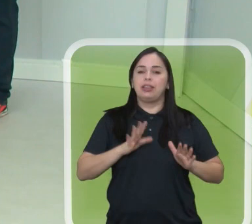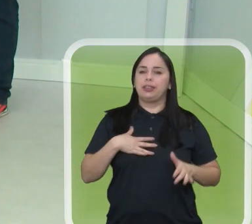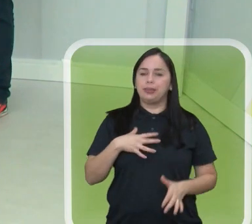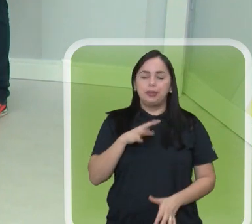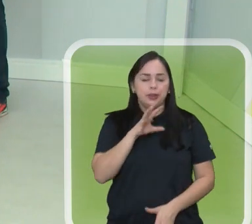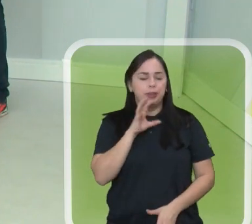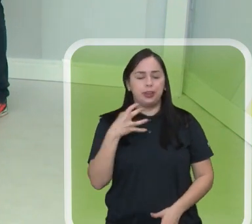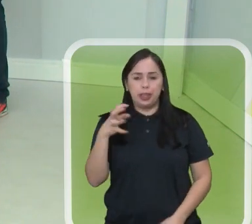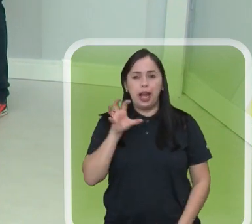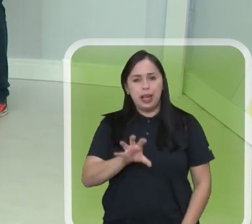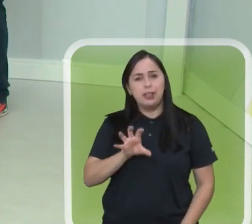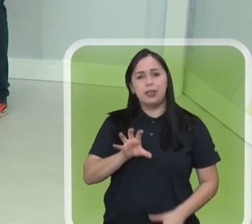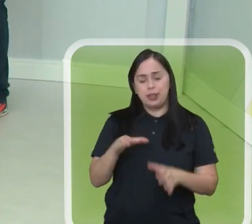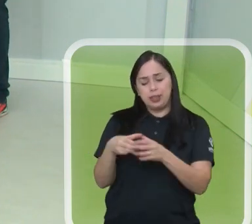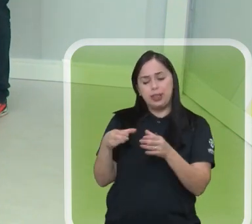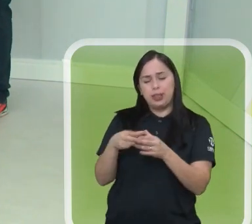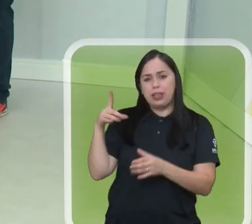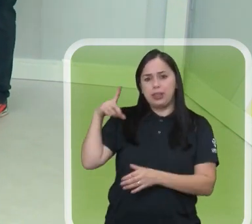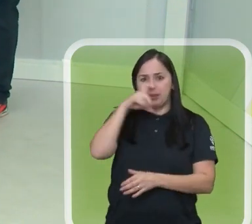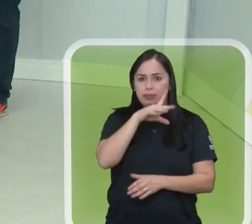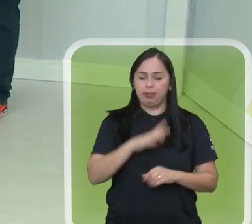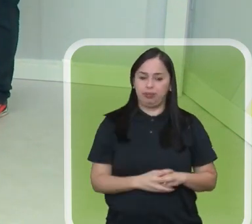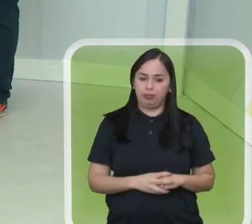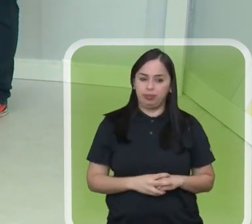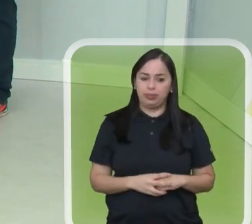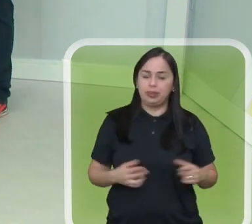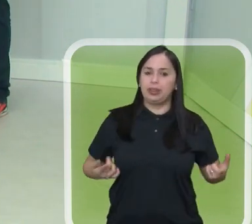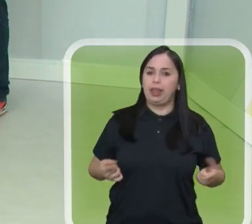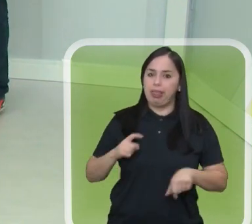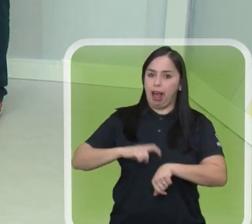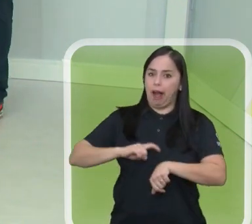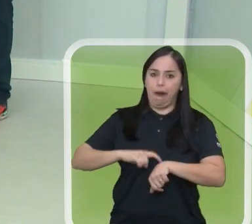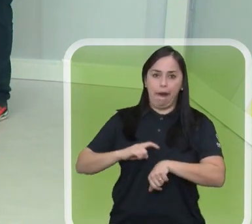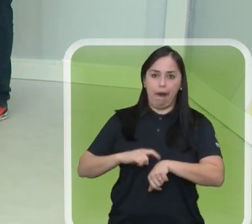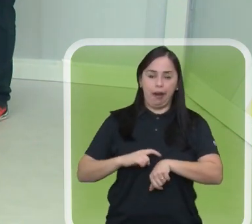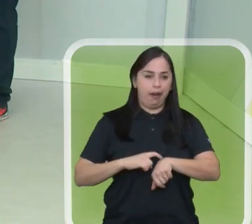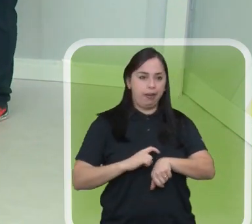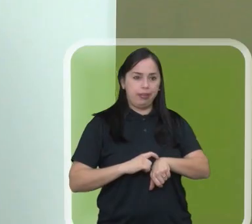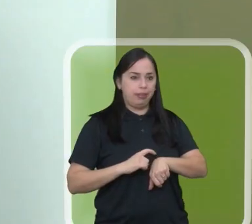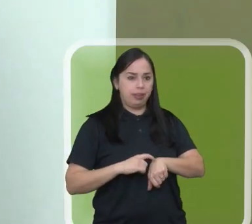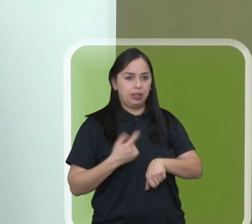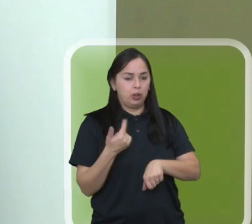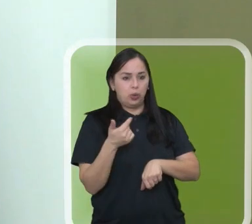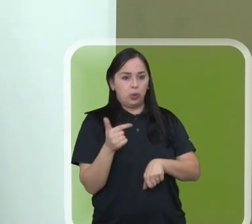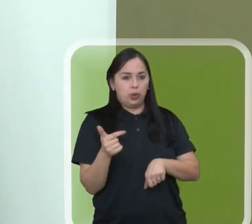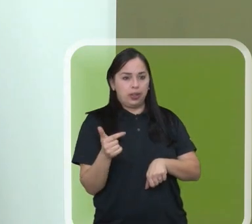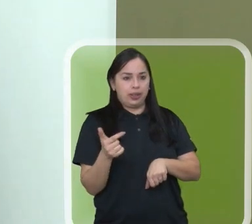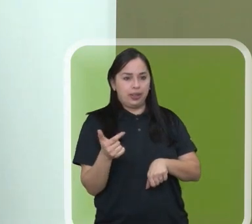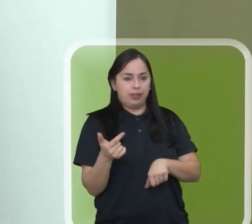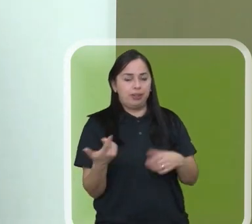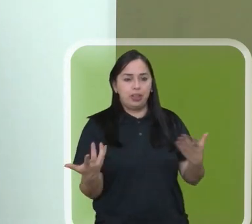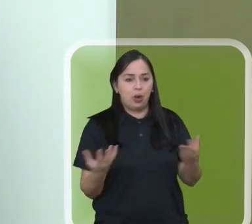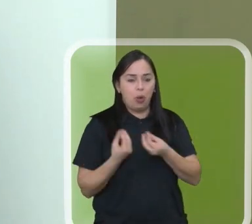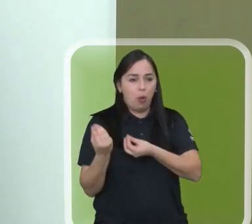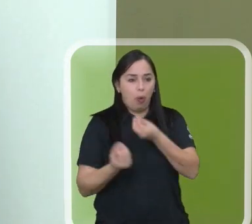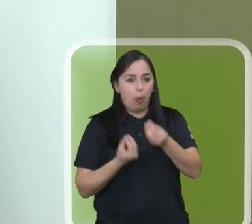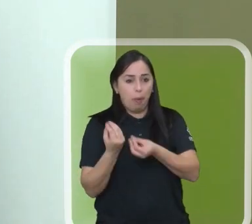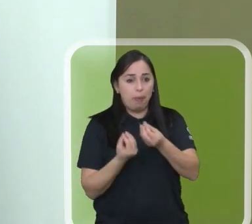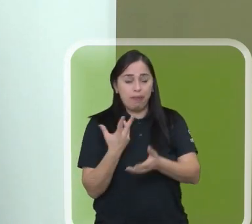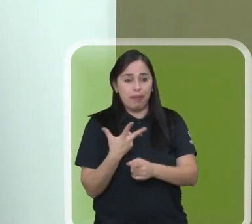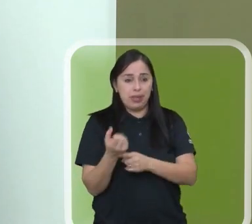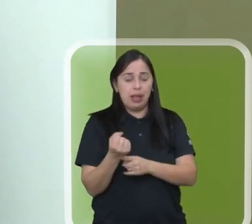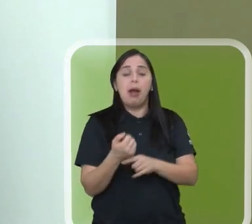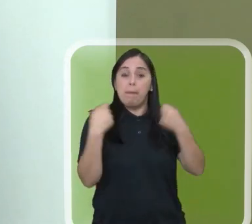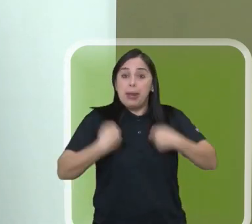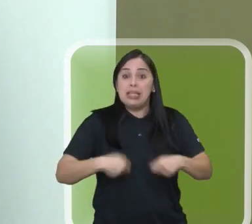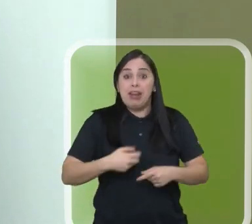né, para a Águia. Chega no quadrangular, na hora dessa aí, você não tinha nenhuma sobrinha aí para poder respirar, né? Tinha que